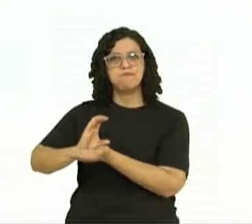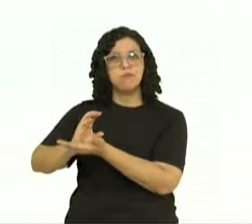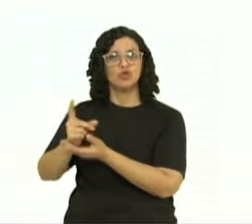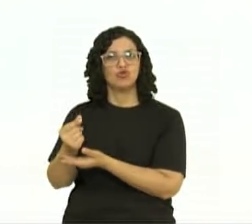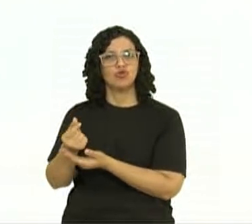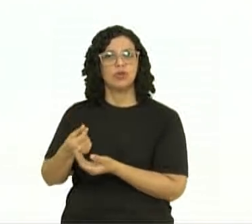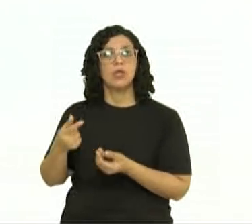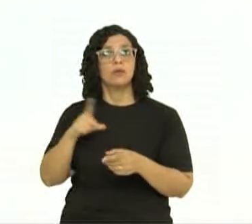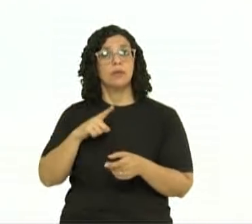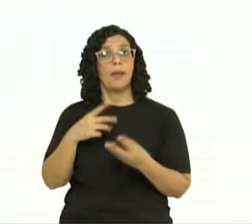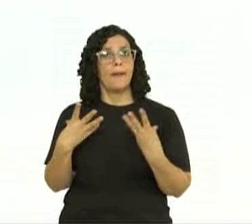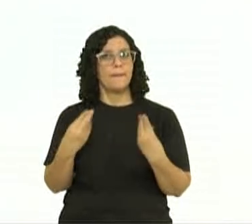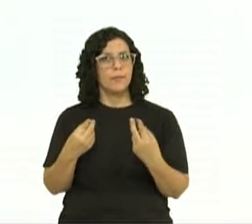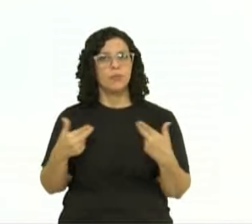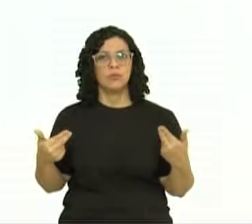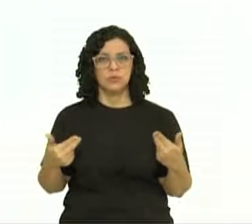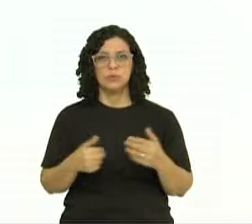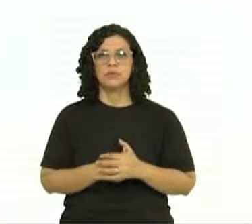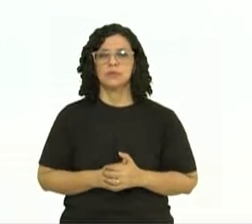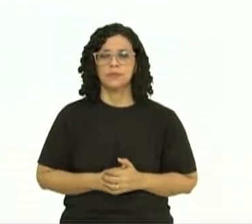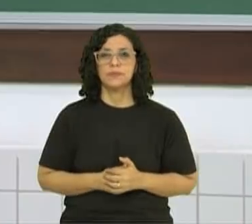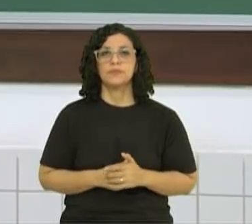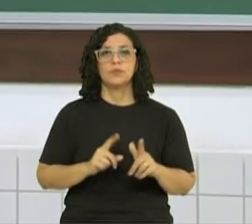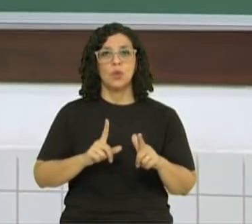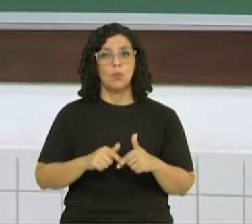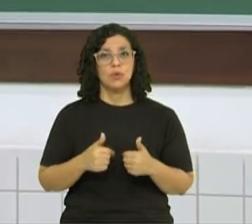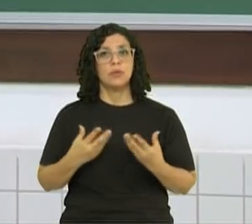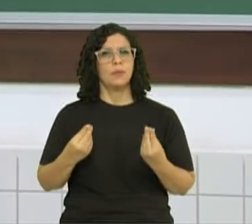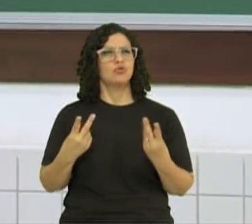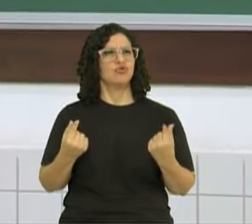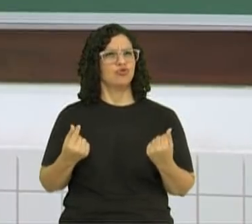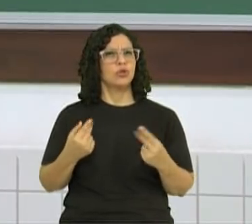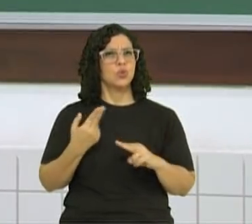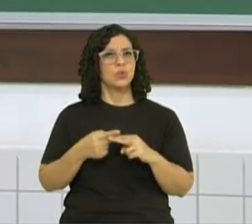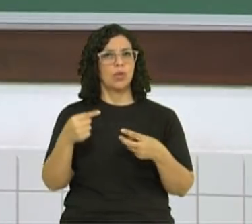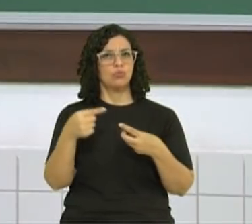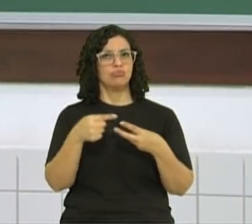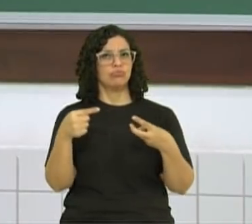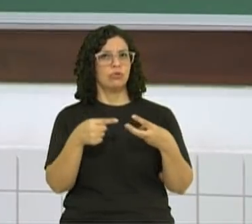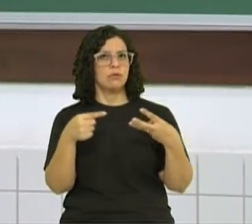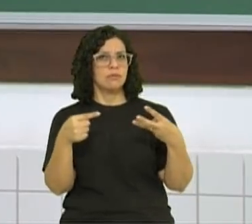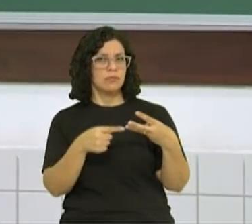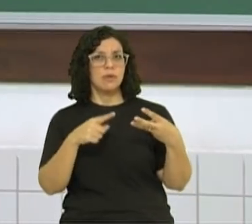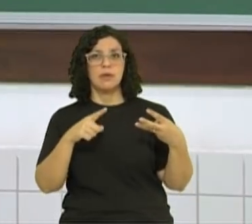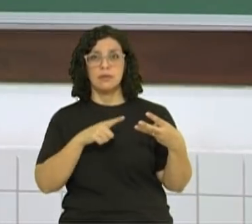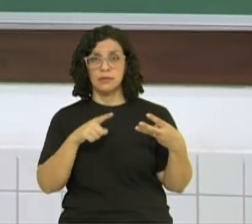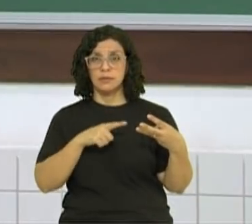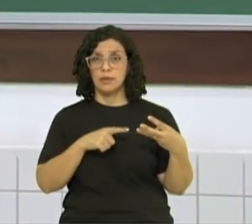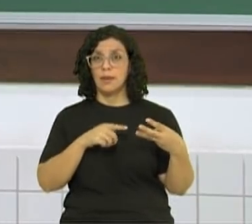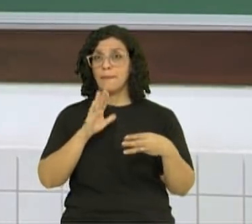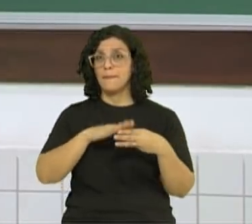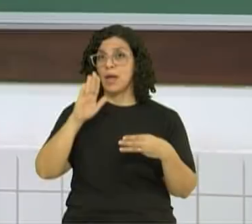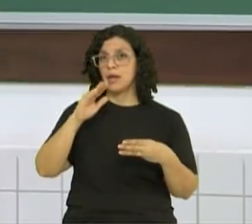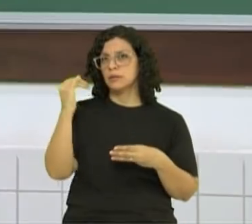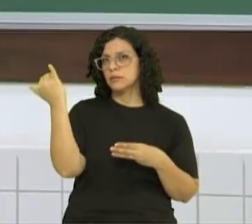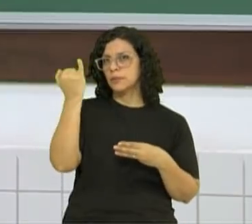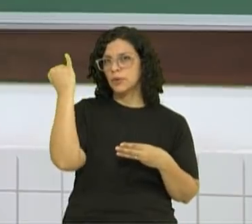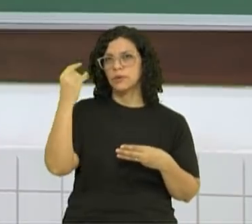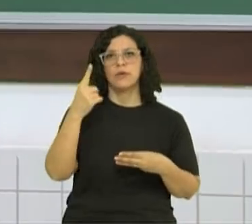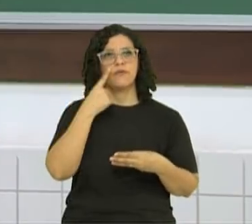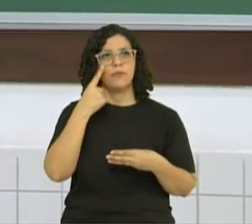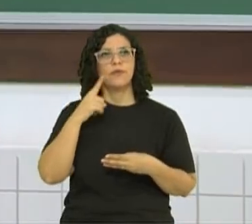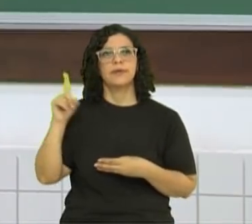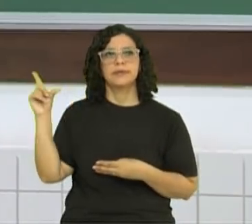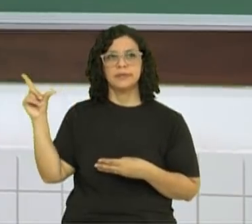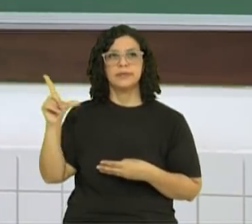grande, envolve-se uma grande quantia em dinheiro, né? Então nós temos 3 competições aqui que alavancam esse cenário. Então